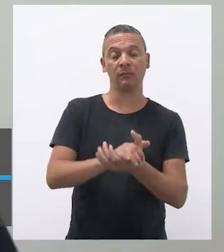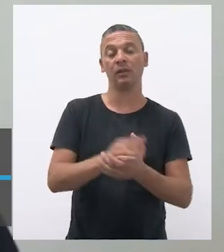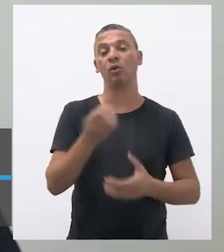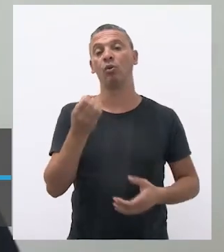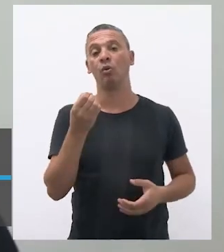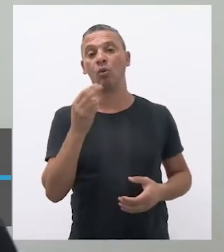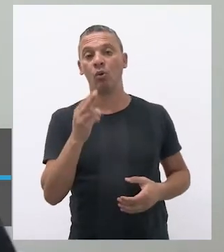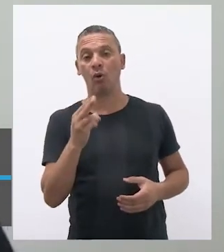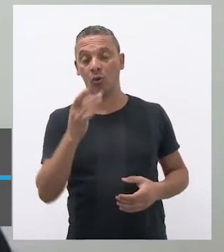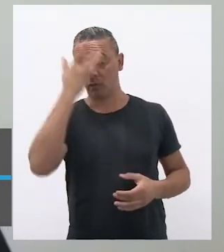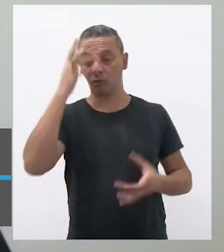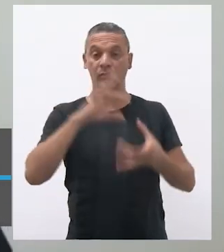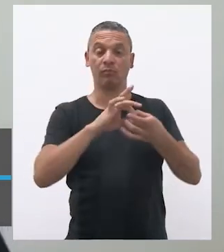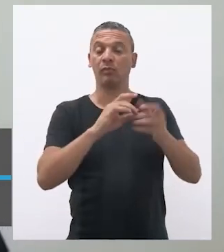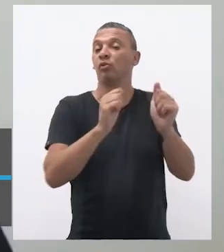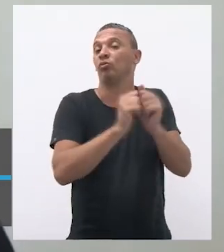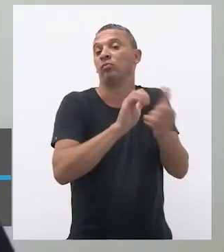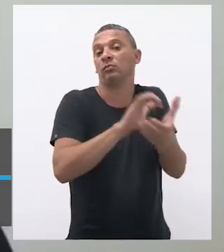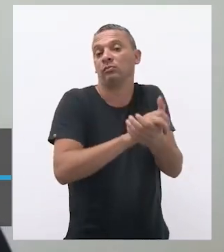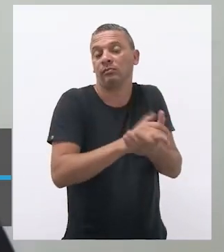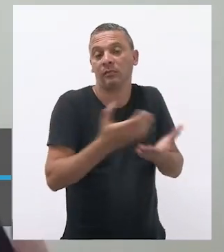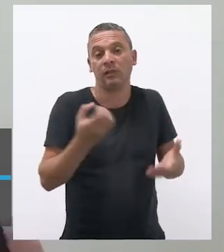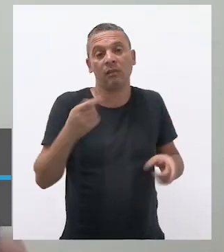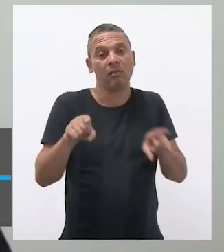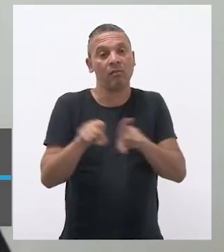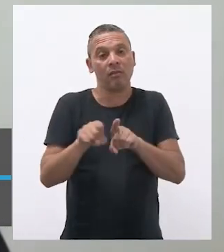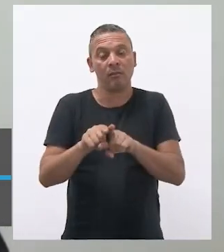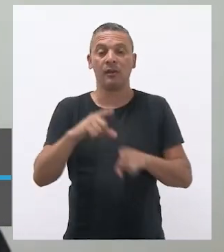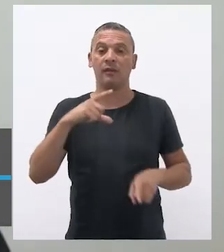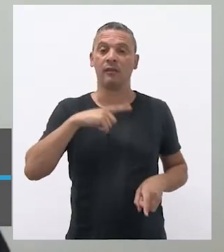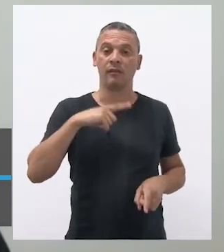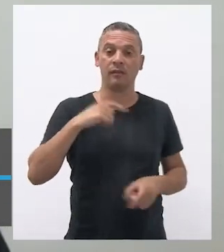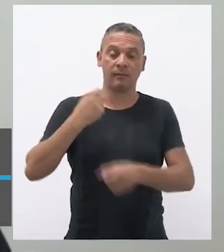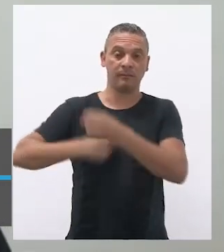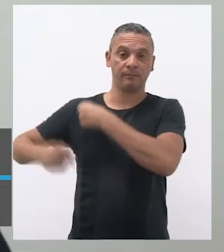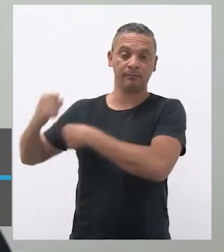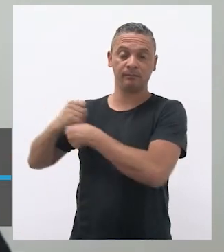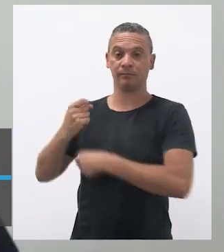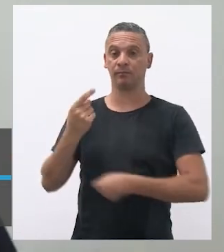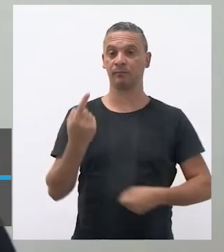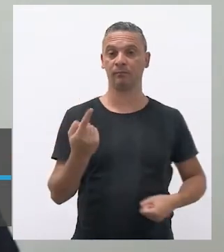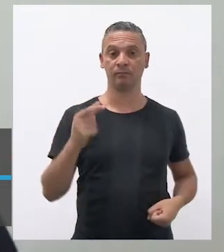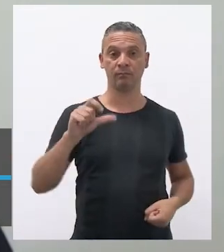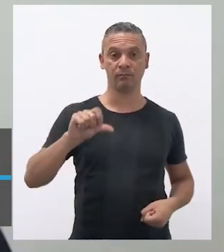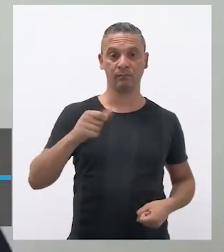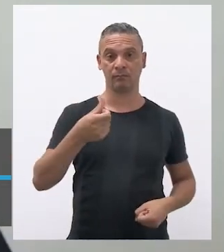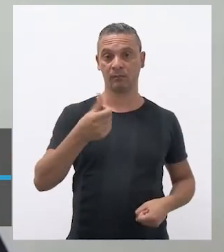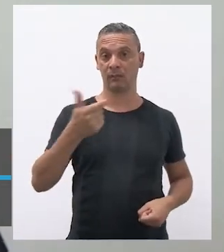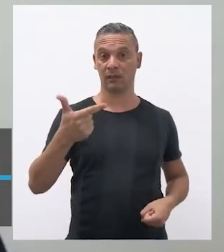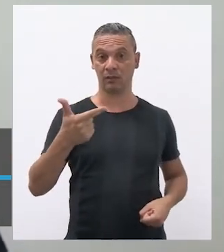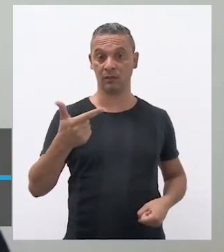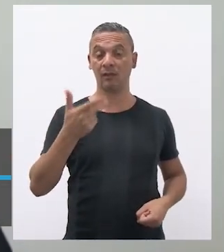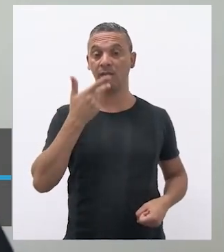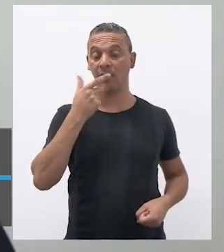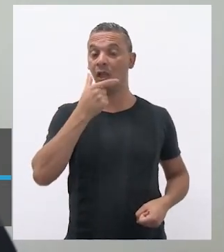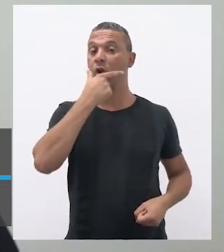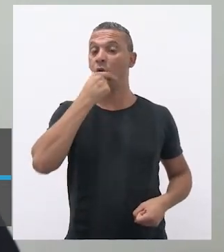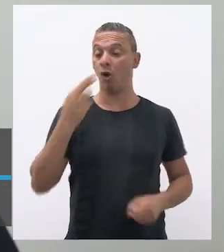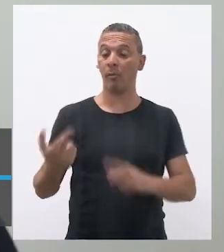união estável. Assim como também, até em 1962, o homem era considerado chefe de família, né, sendo